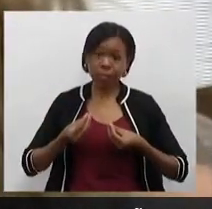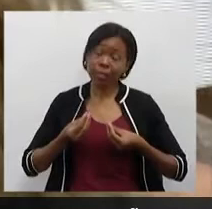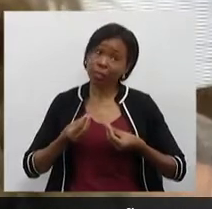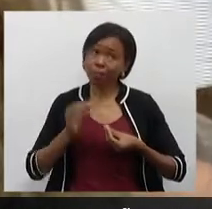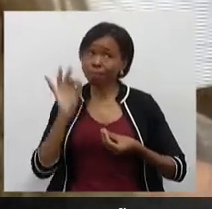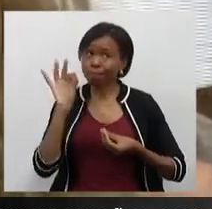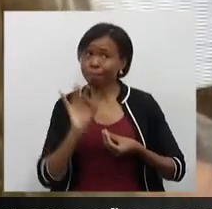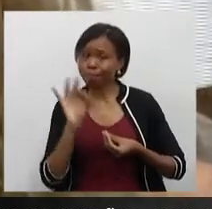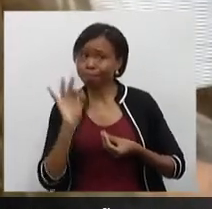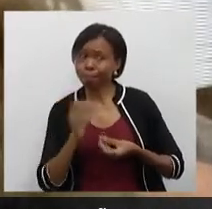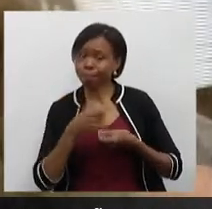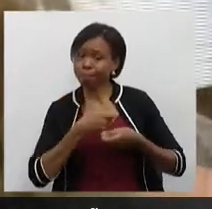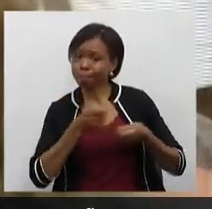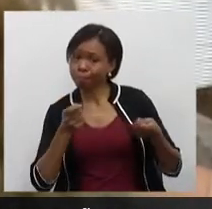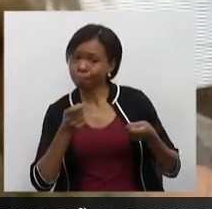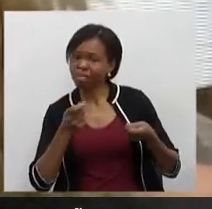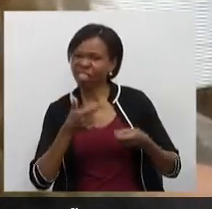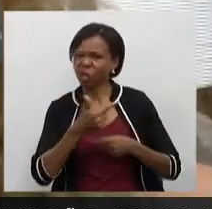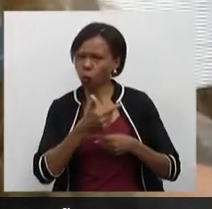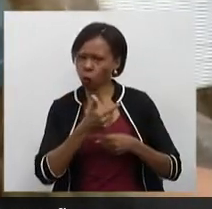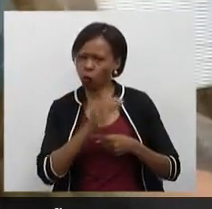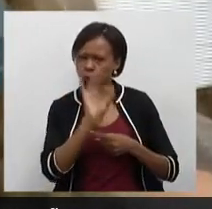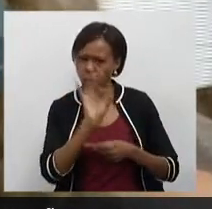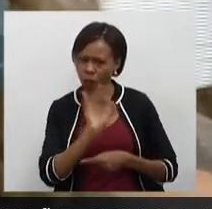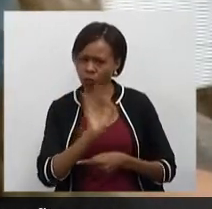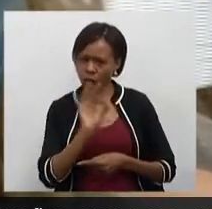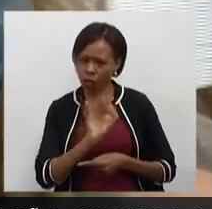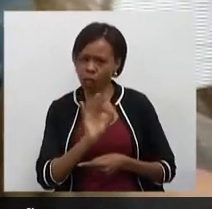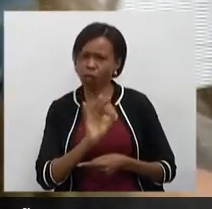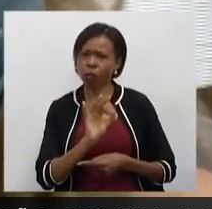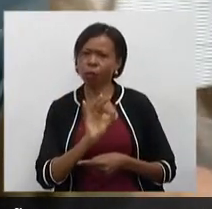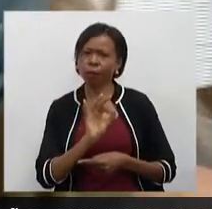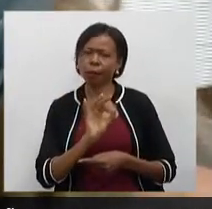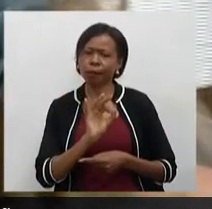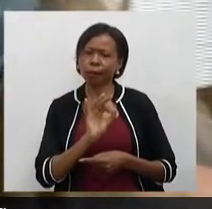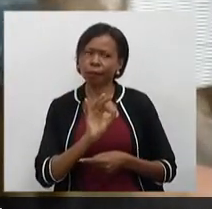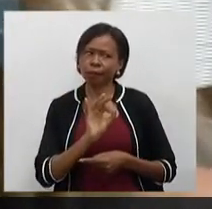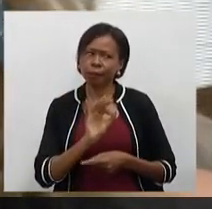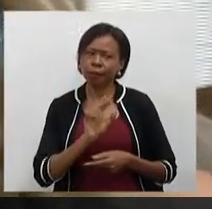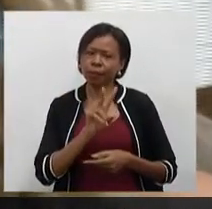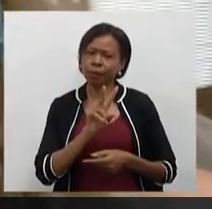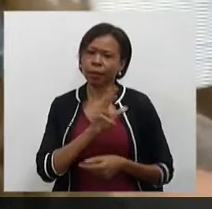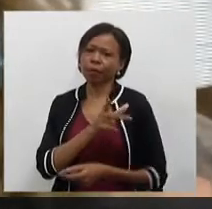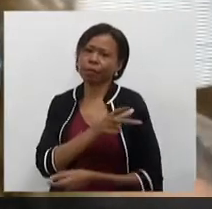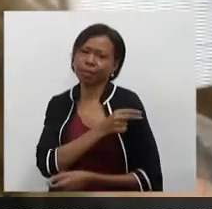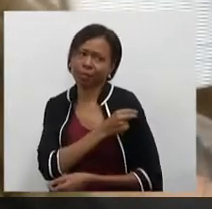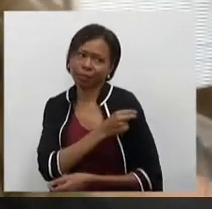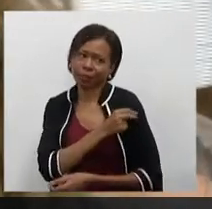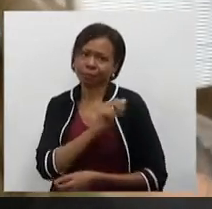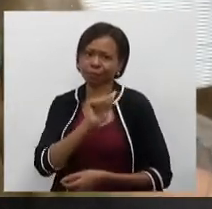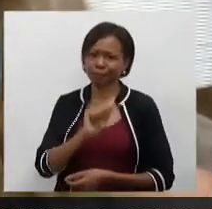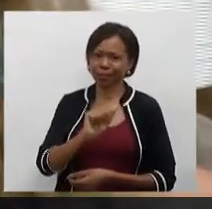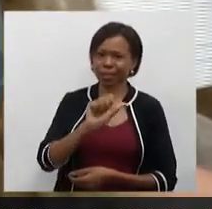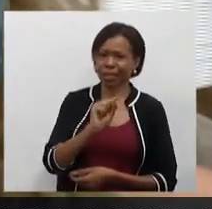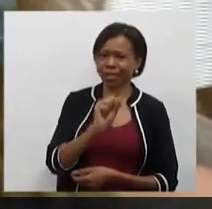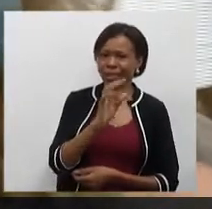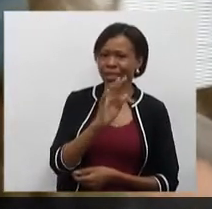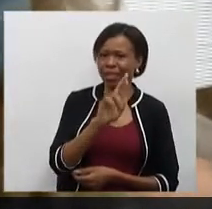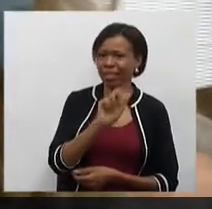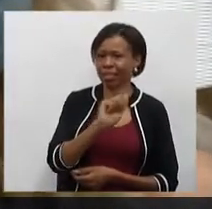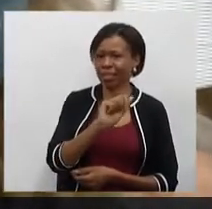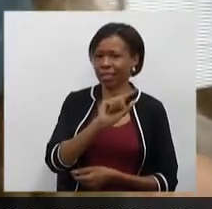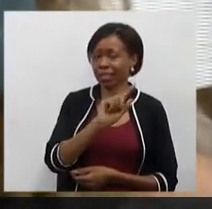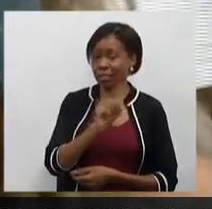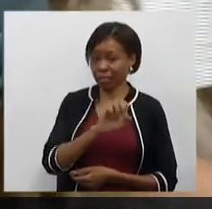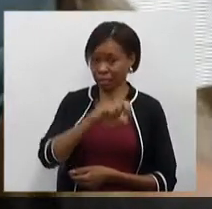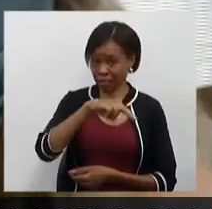Então, neste momento, 12% para a vacina da AstraZeneca e 1,2% da vacina da Pfizer. Inclusive,